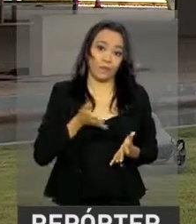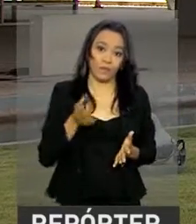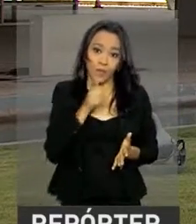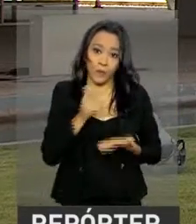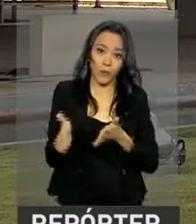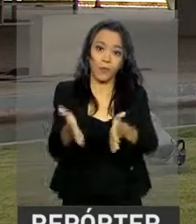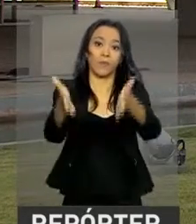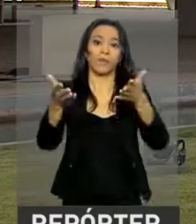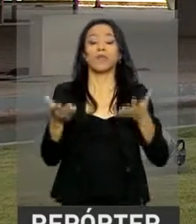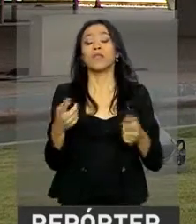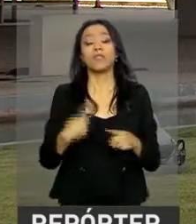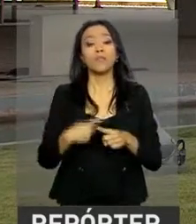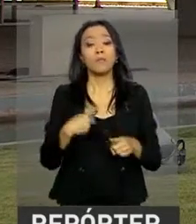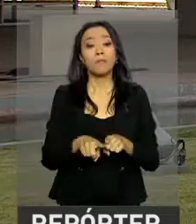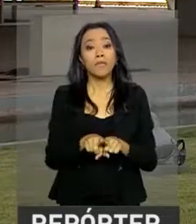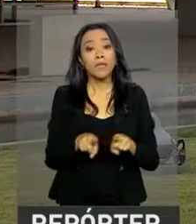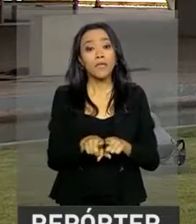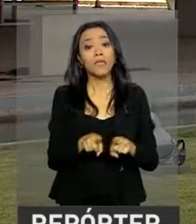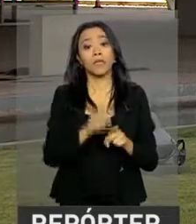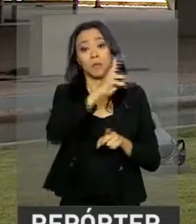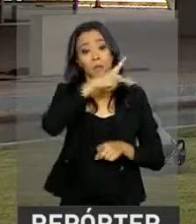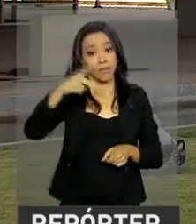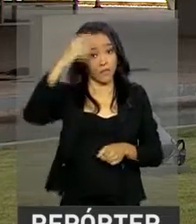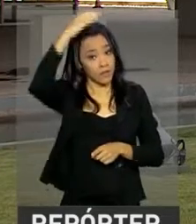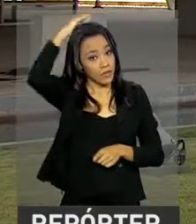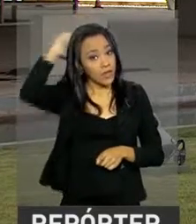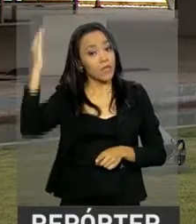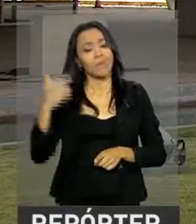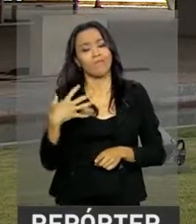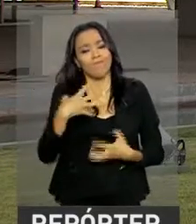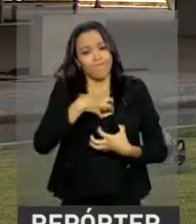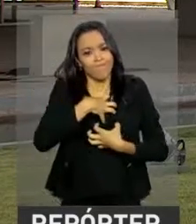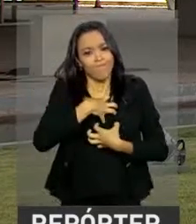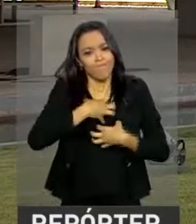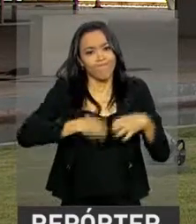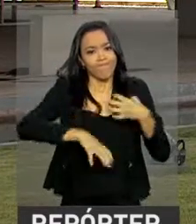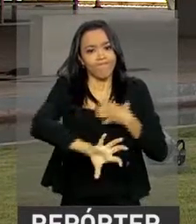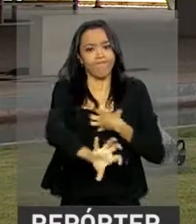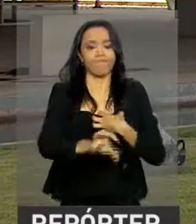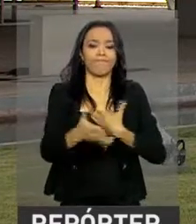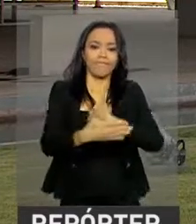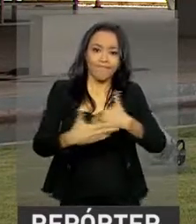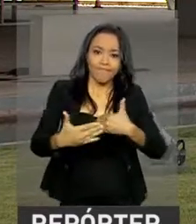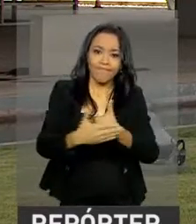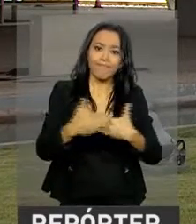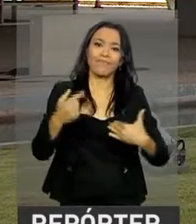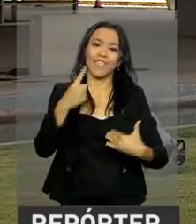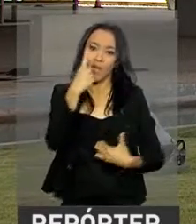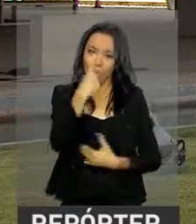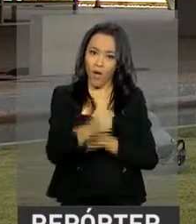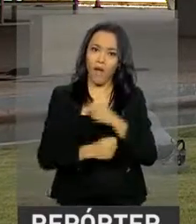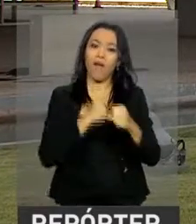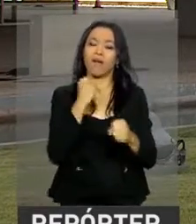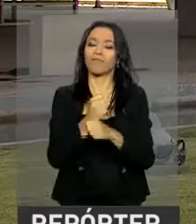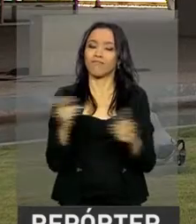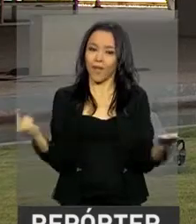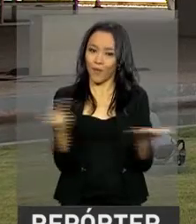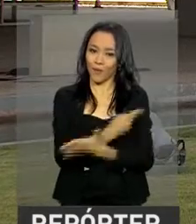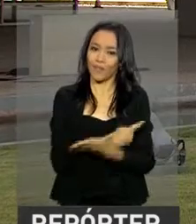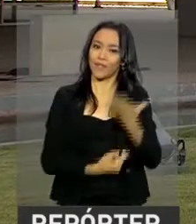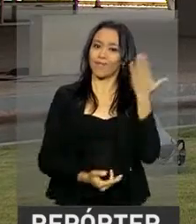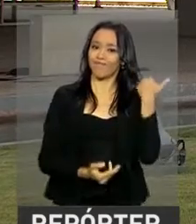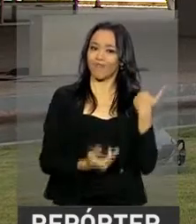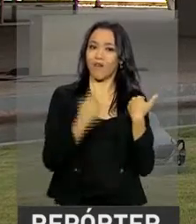também manifestou aí sua solidariedade para com as vítimas desse desastre que completa um ano neste